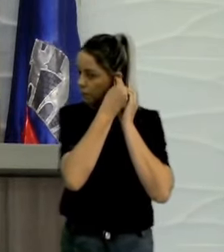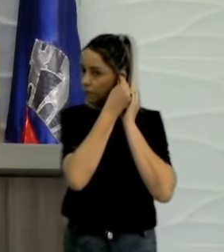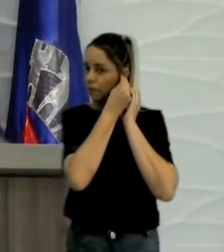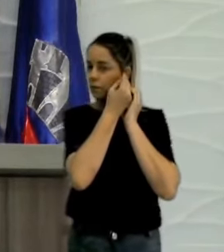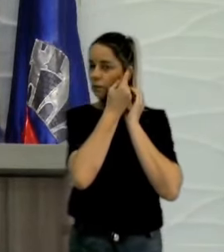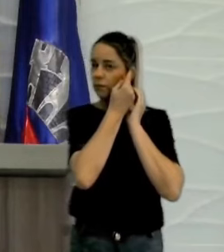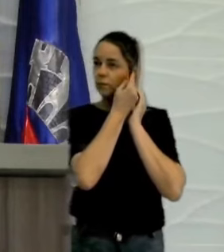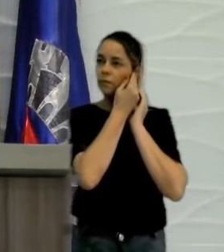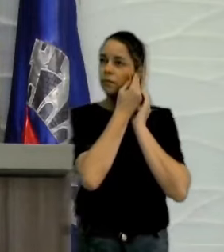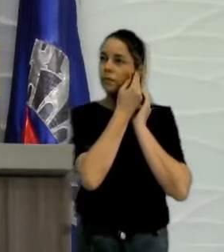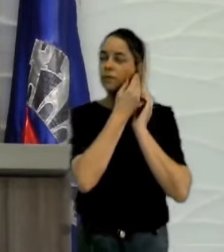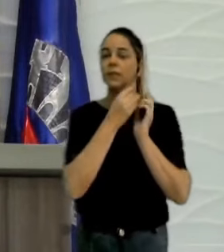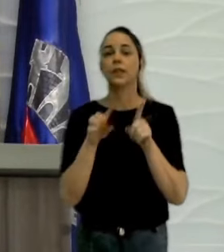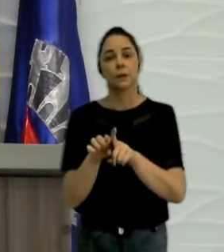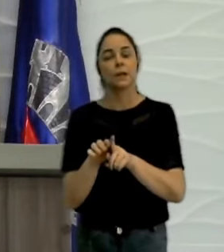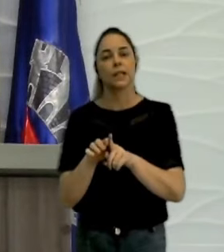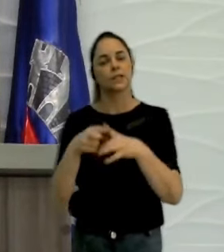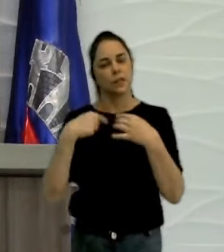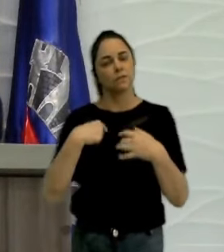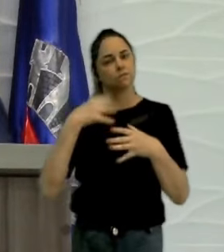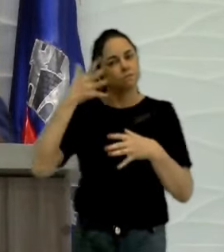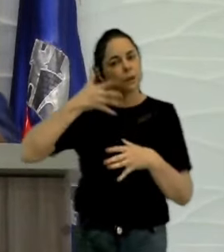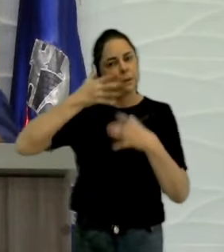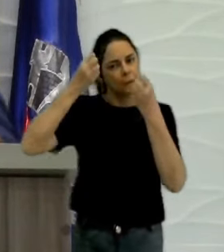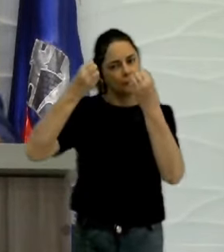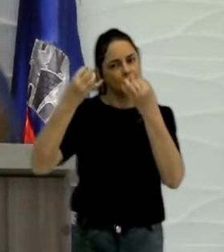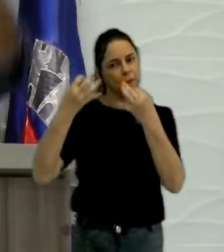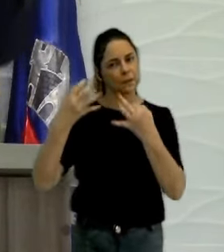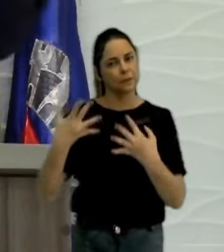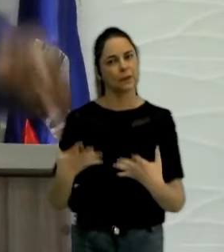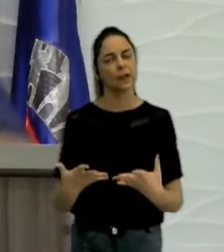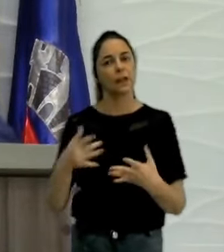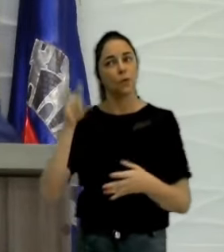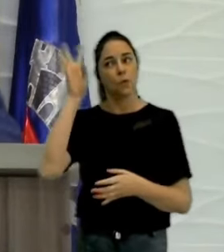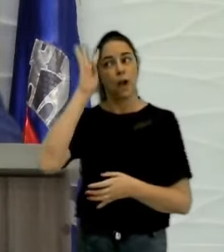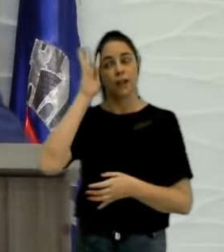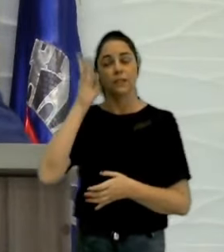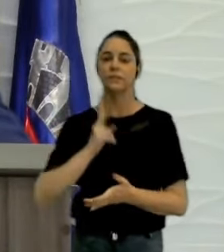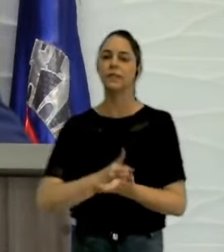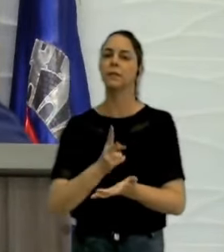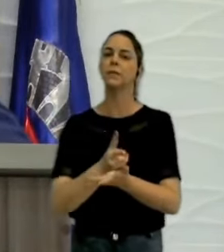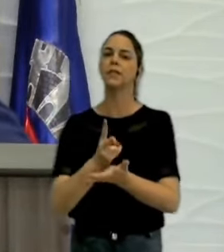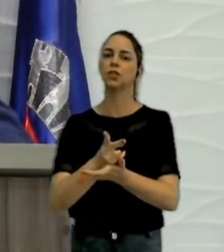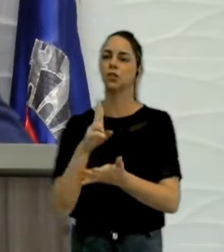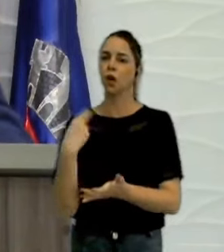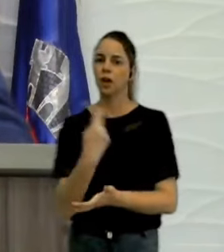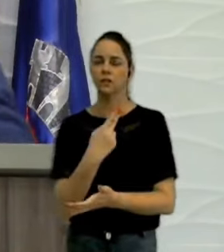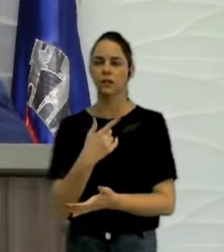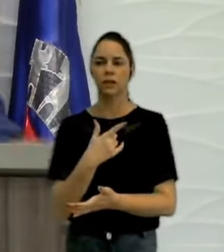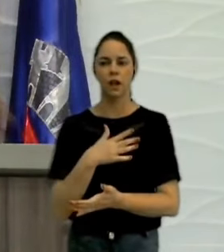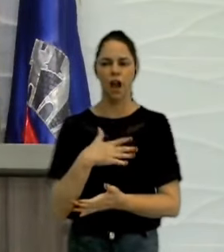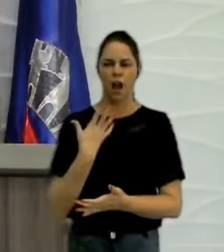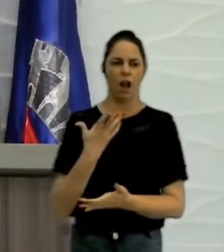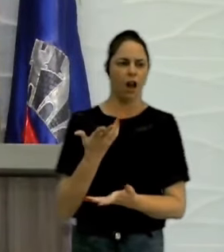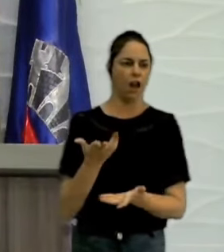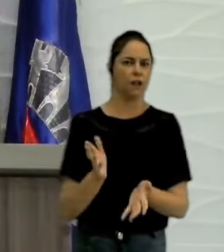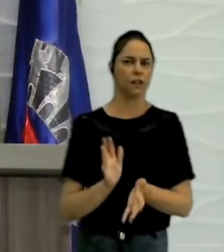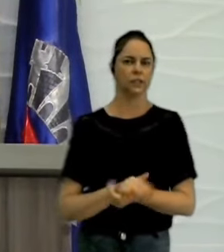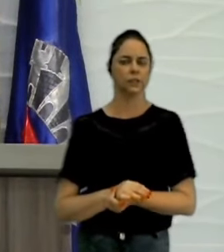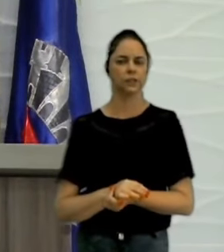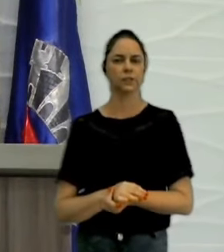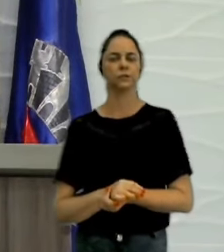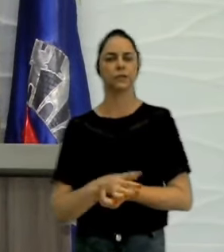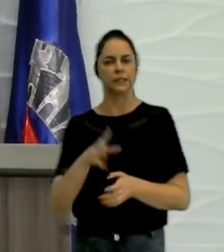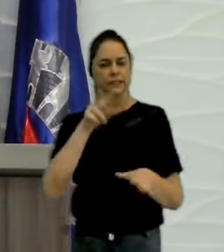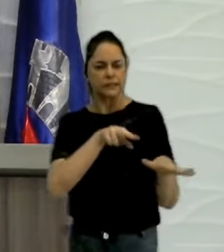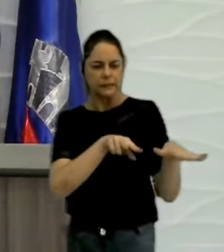Quero fazer meu discurso, que sempre toda quarta-feira a gente fica indignado. Toda